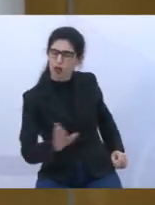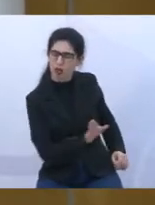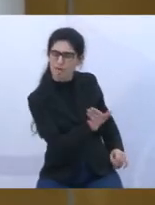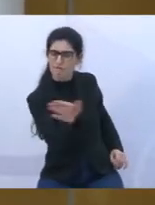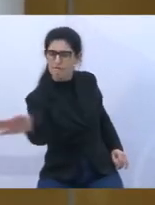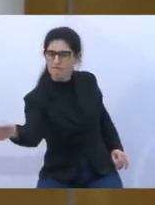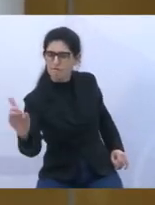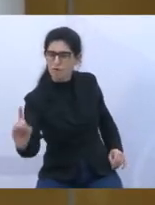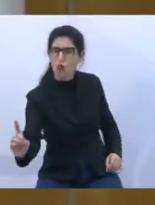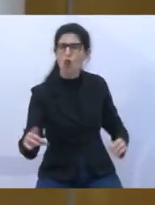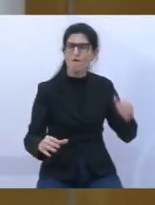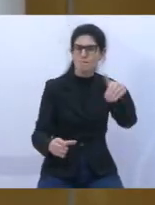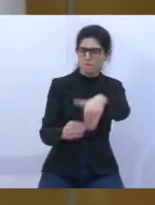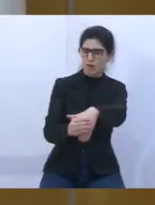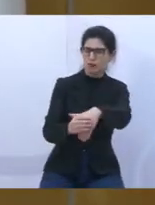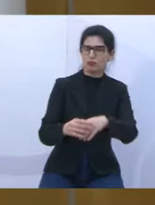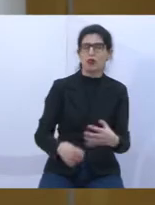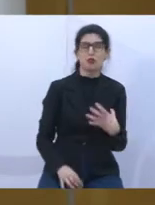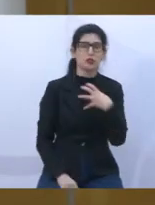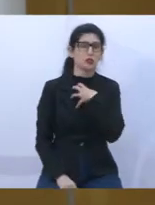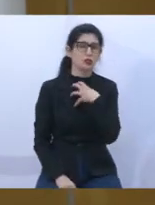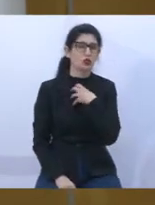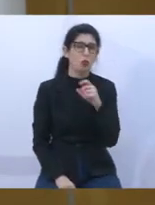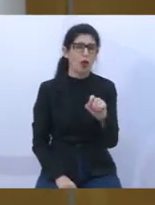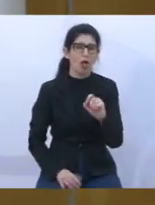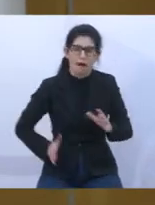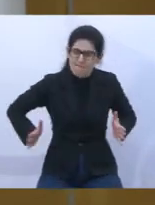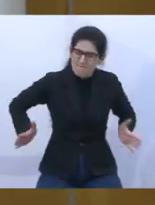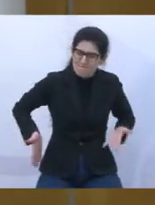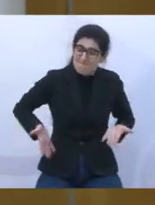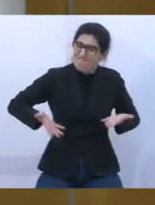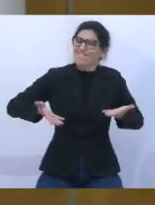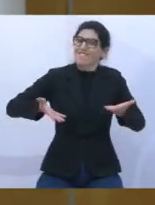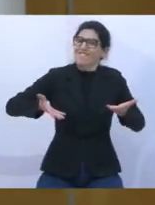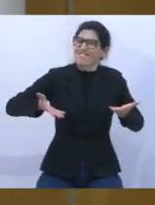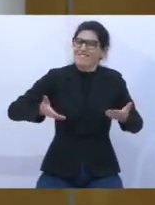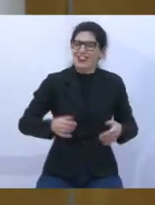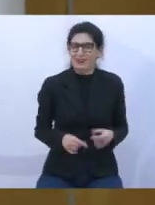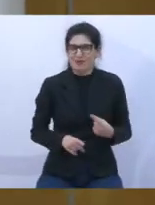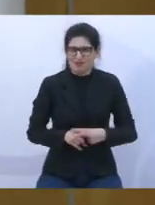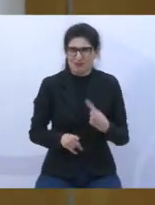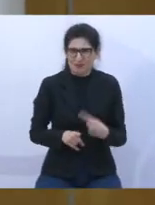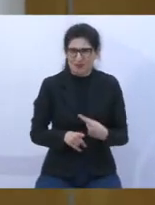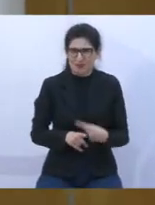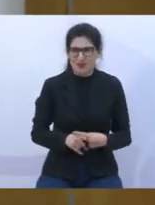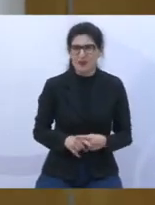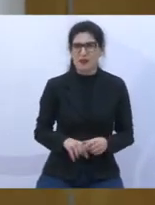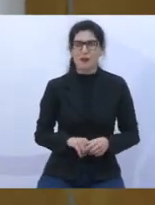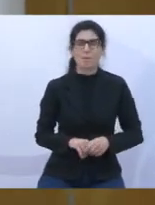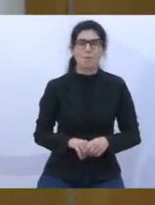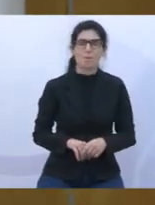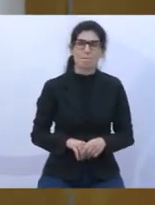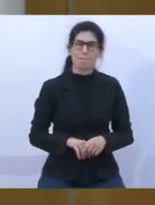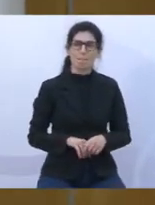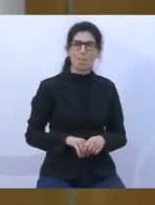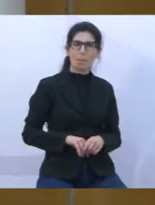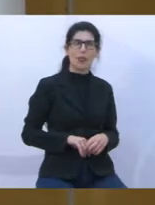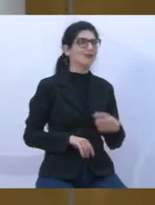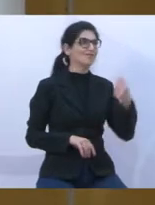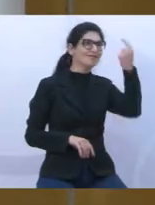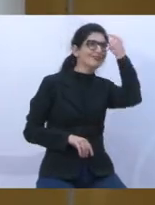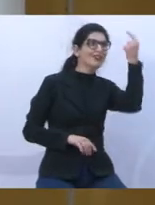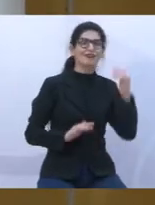elas se sentiram motivadas por quê porque elas esperavam uma cidade melhor